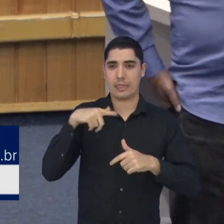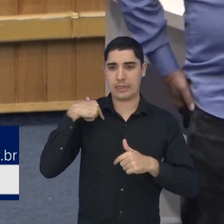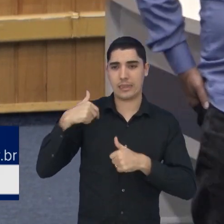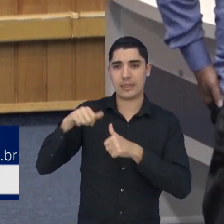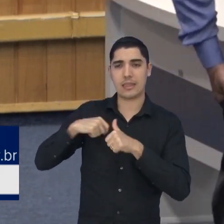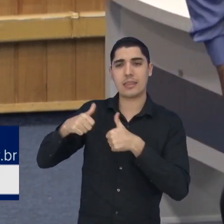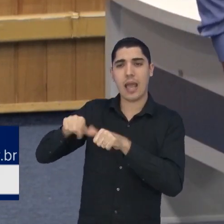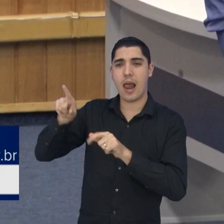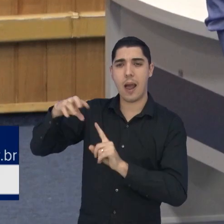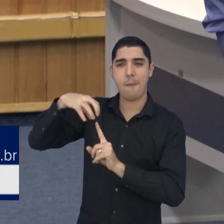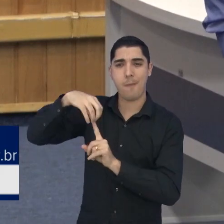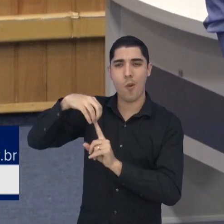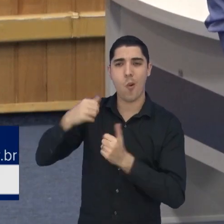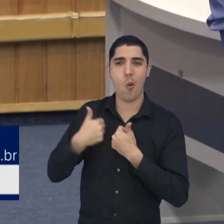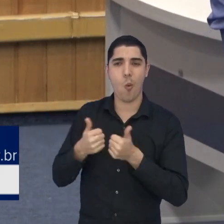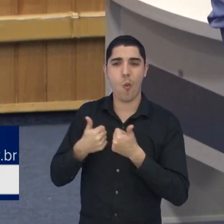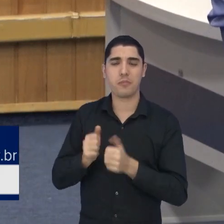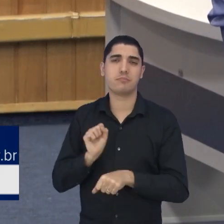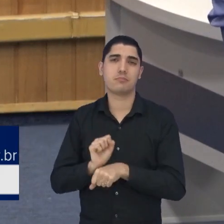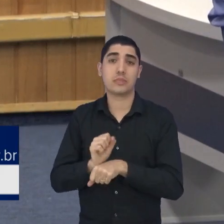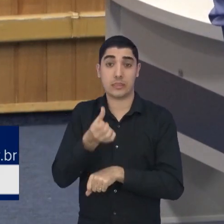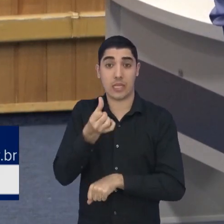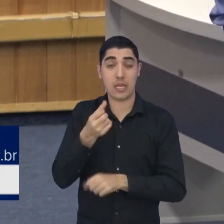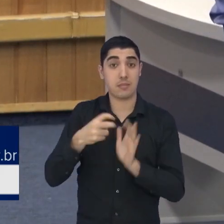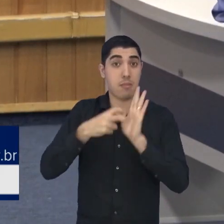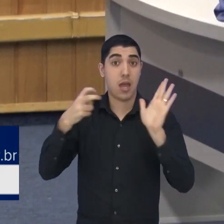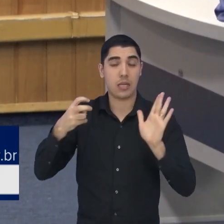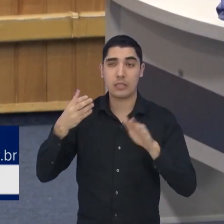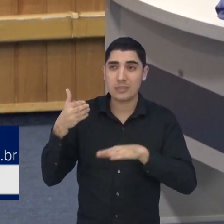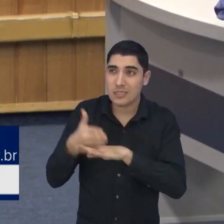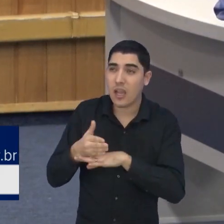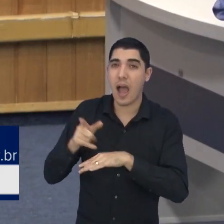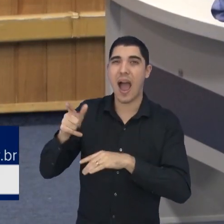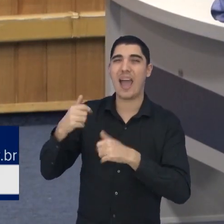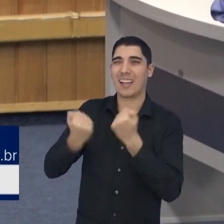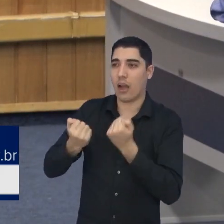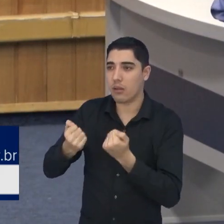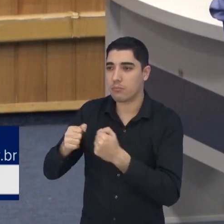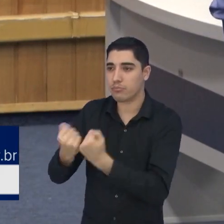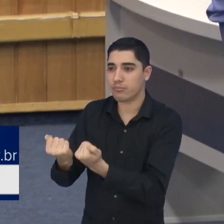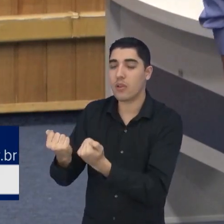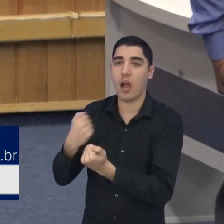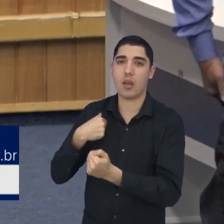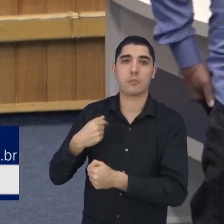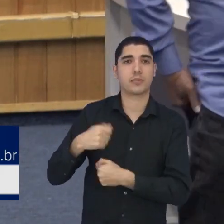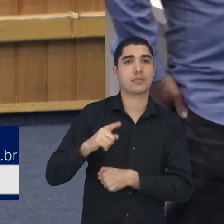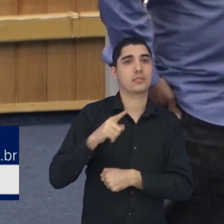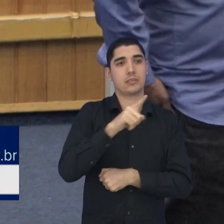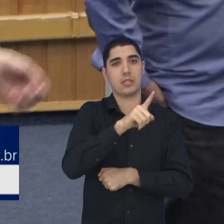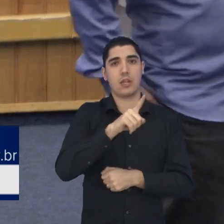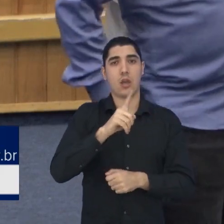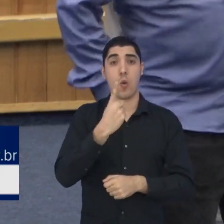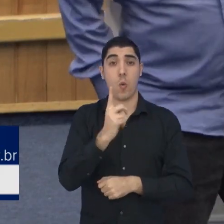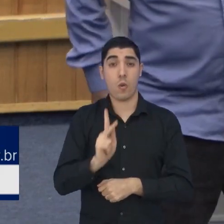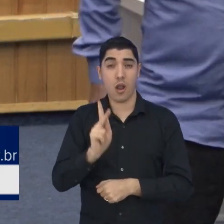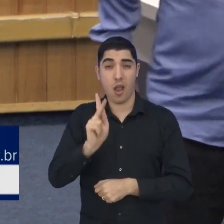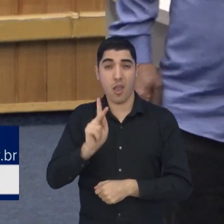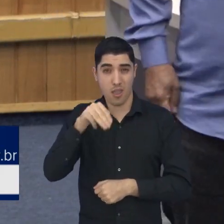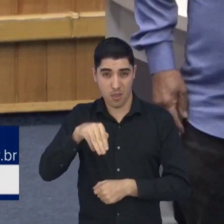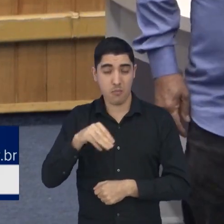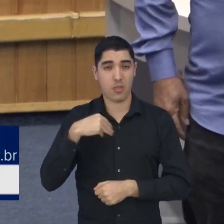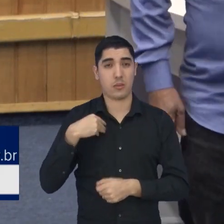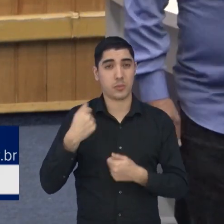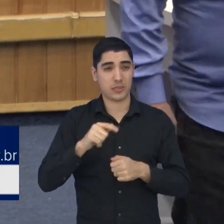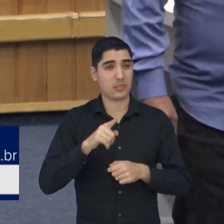manhã, que vão ficar esperando, que vão entrar no carro, que o carro que quebra e que você tem que andar mais 1 quilômetro porque teve itinerário